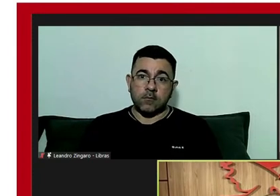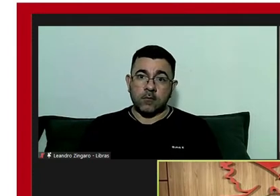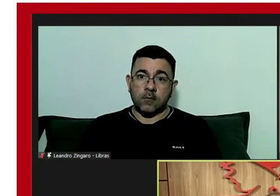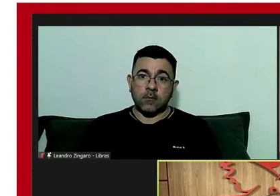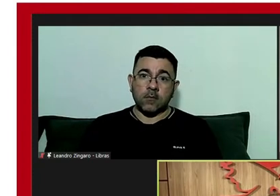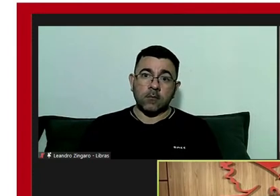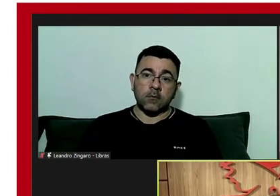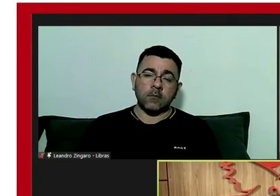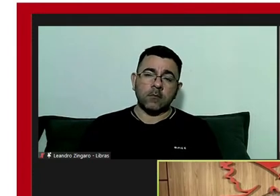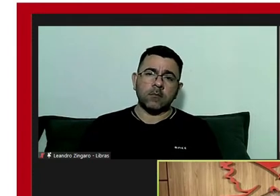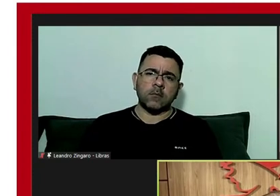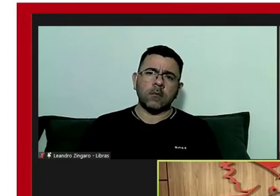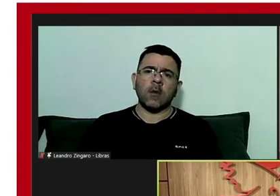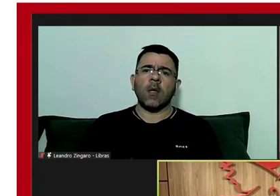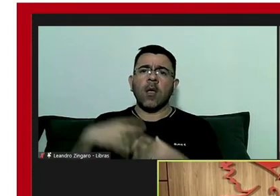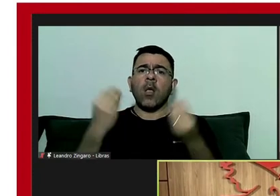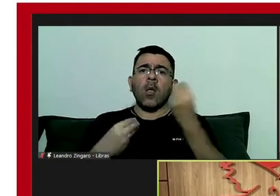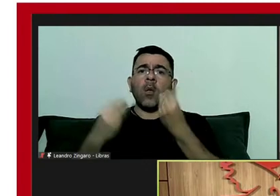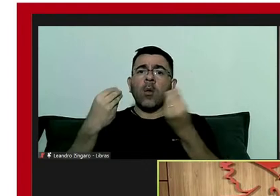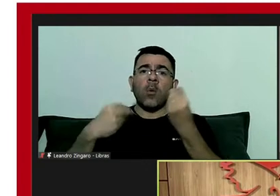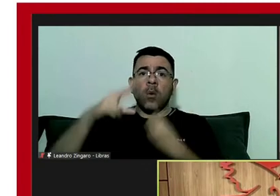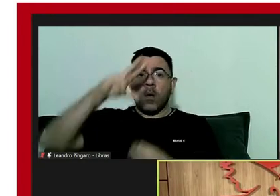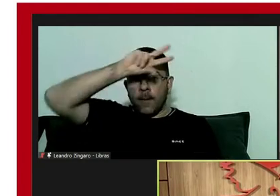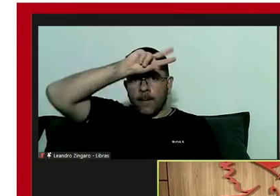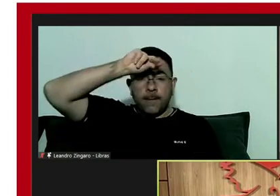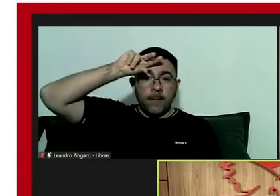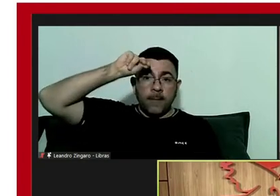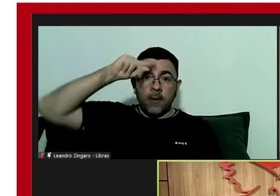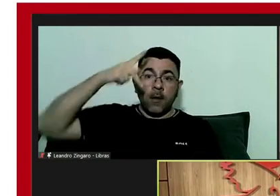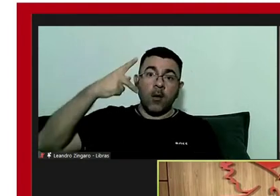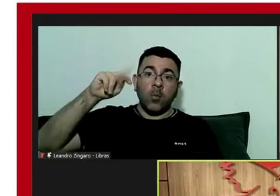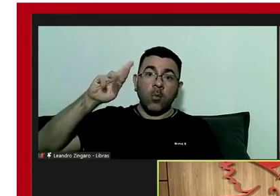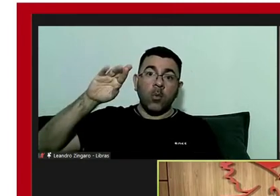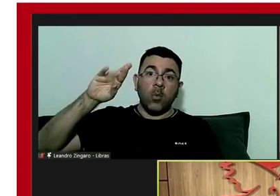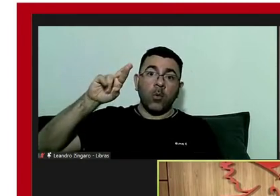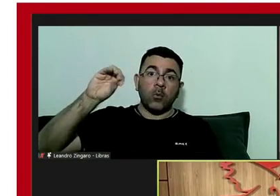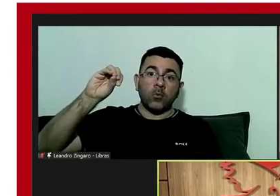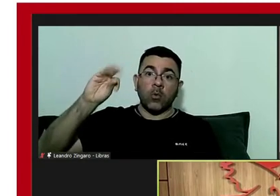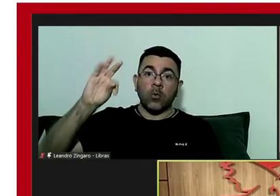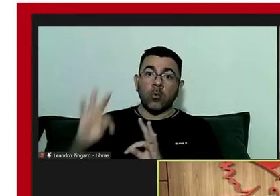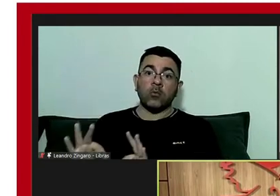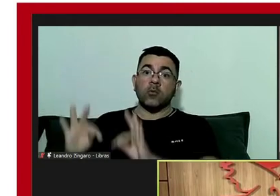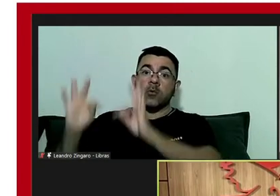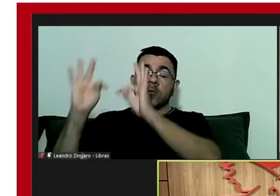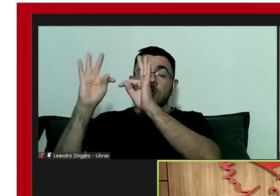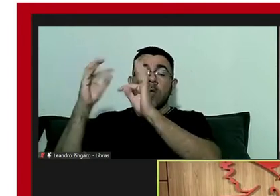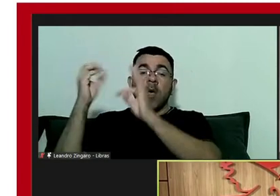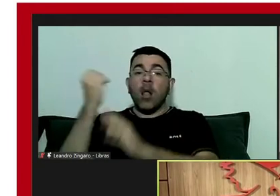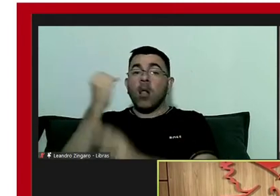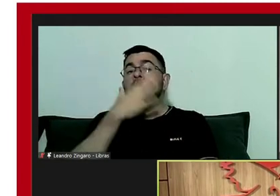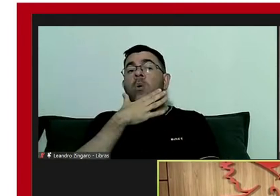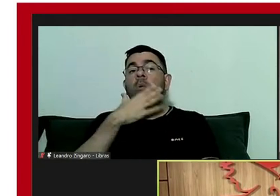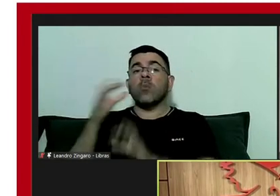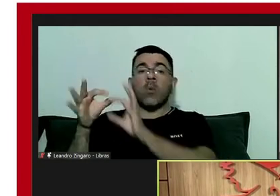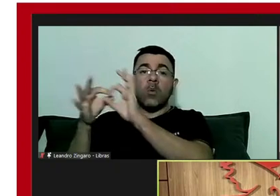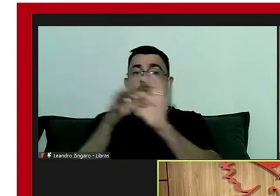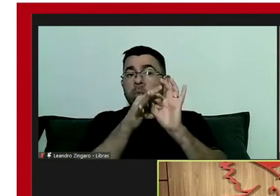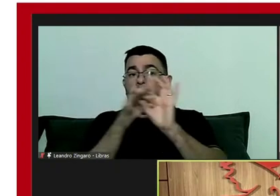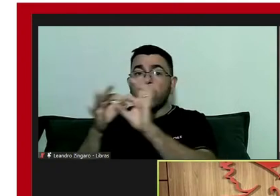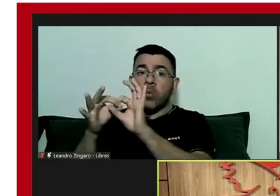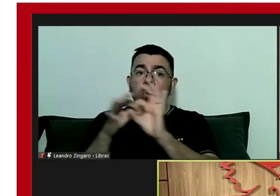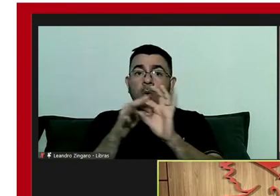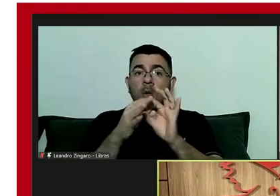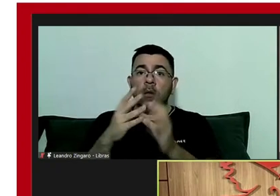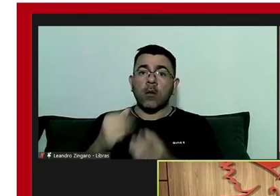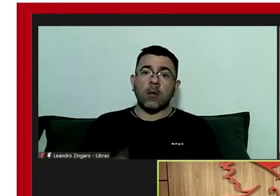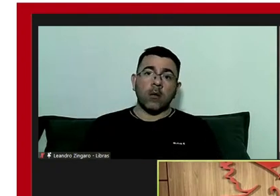prefeitura com o porto digital que é uma grande experiência de tecnologia e de e de economia criativa do